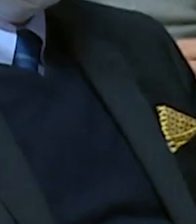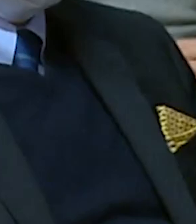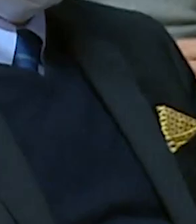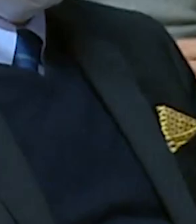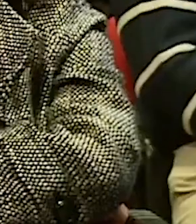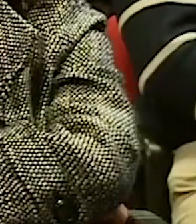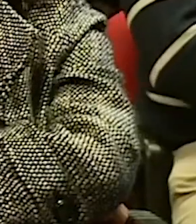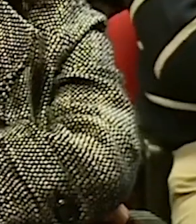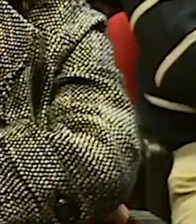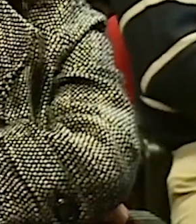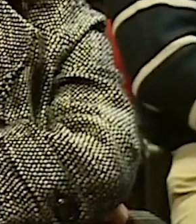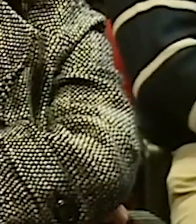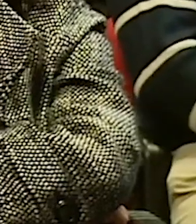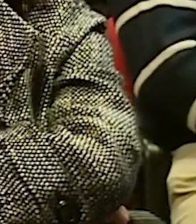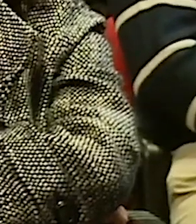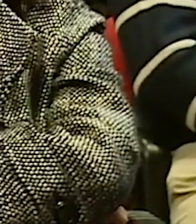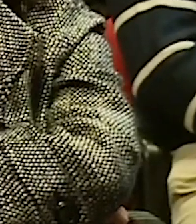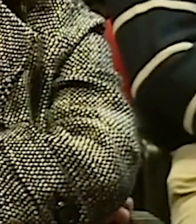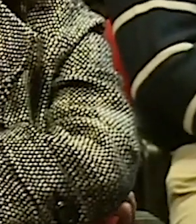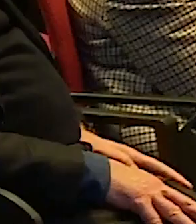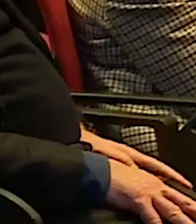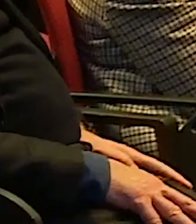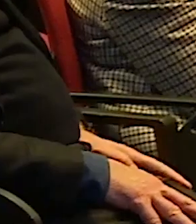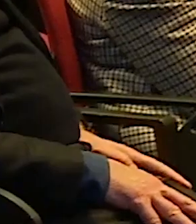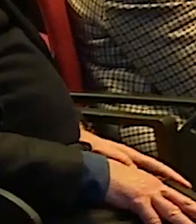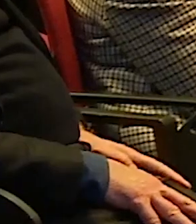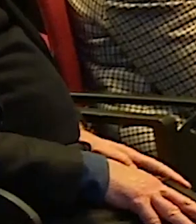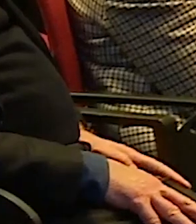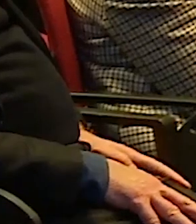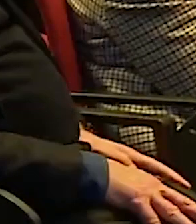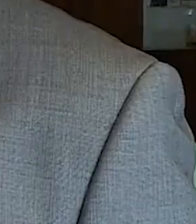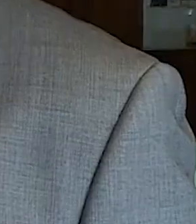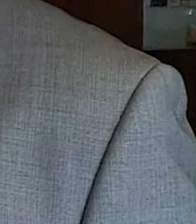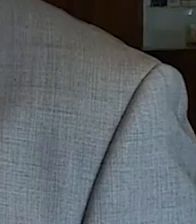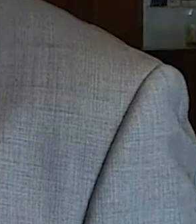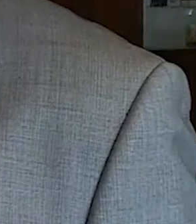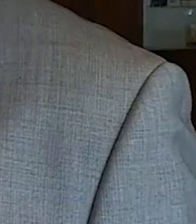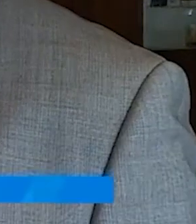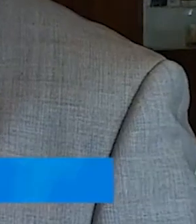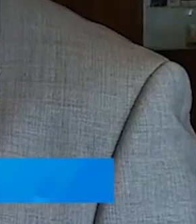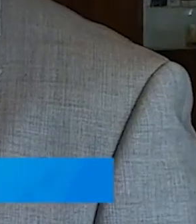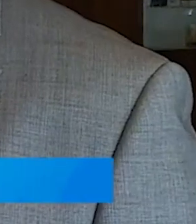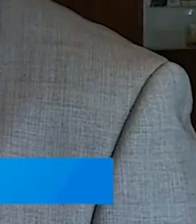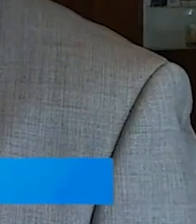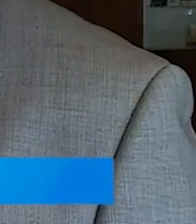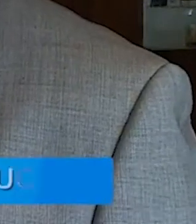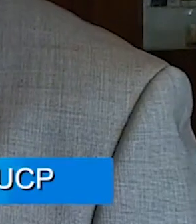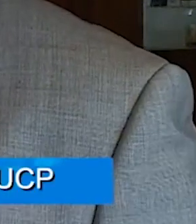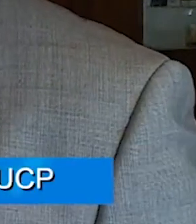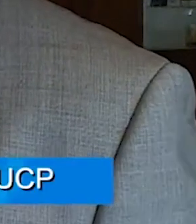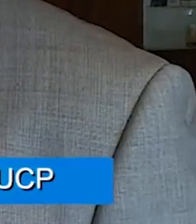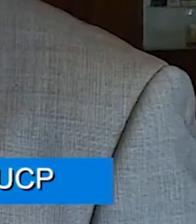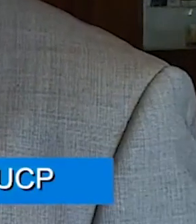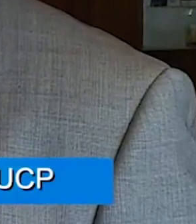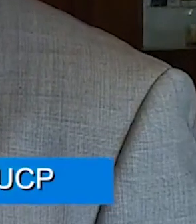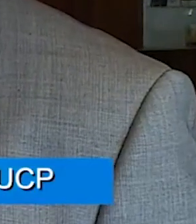meio académico vem reforçar o diálogo e a aproximação entre estas duas tradições. Ela vem ao encontro de um ponto que o Papa